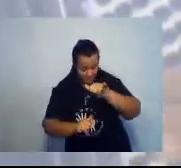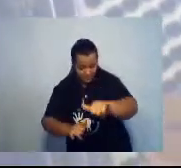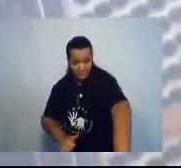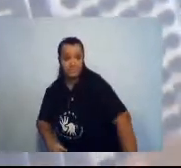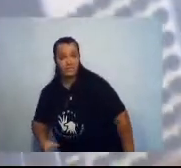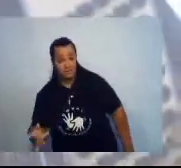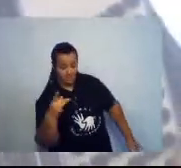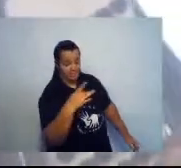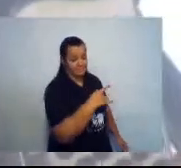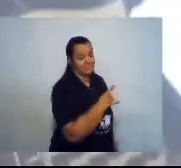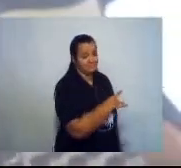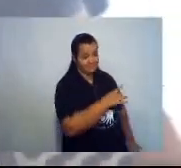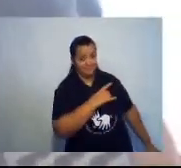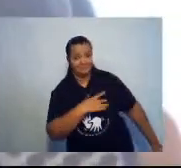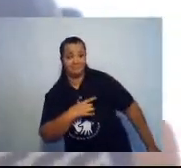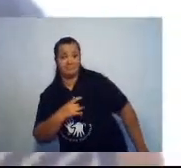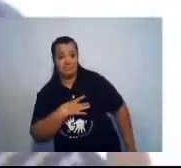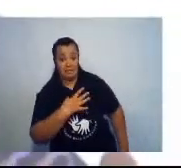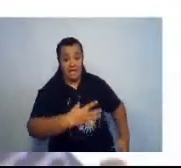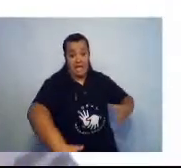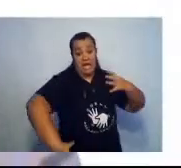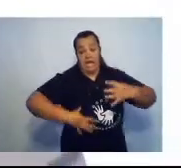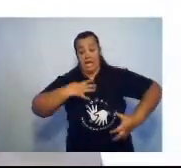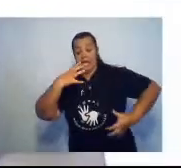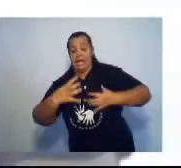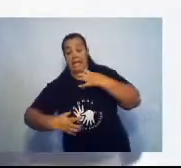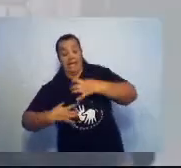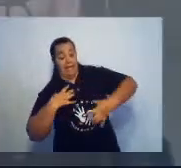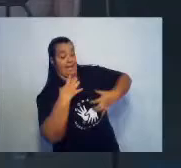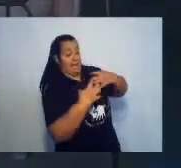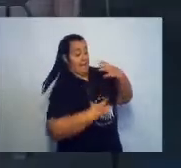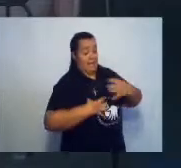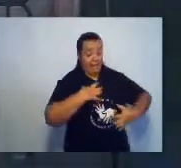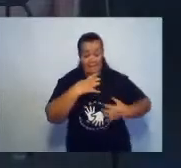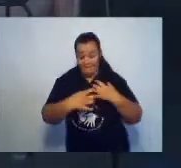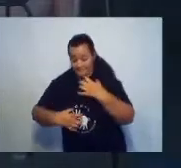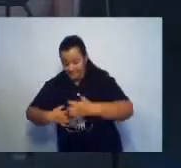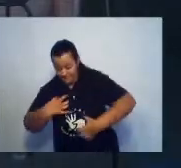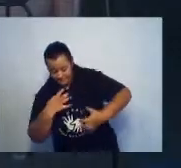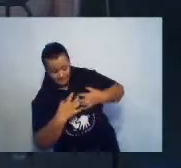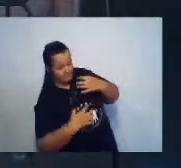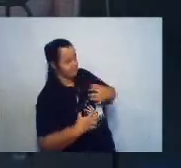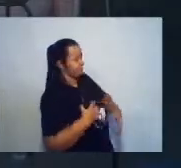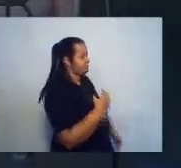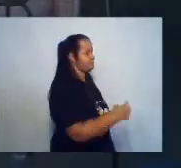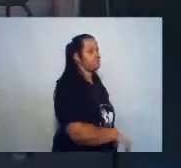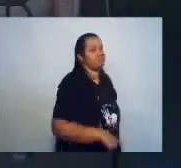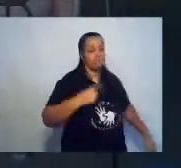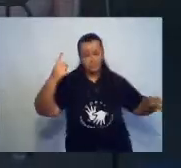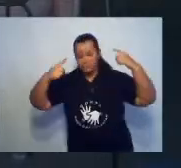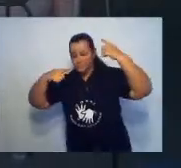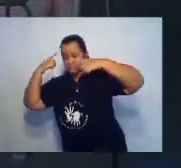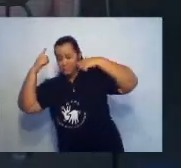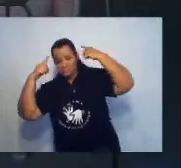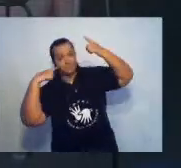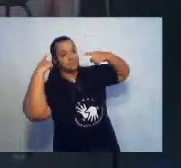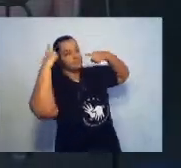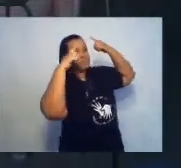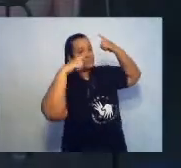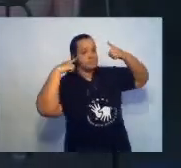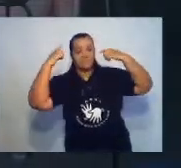você. Isso não é medo de te perder, amor. É pavor, é pavor.